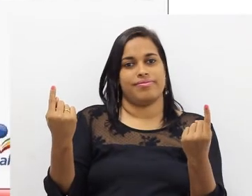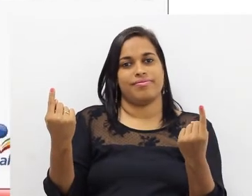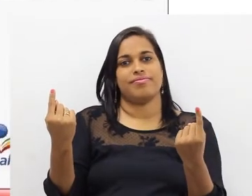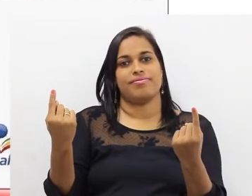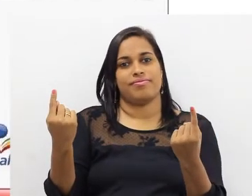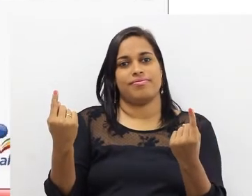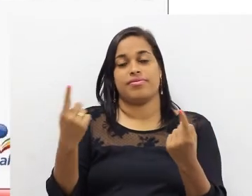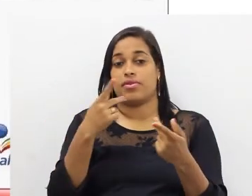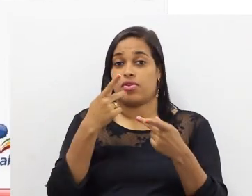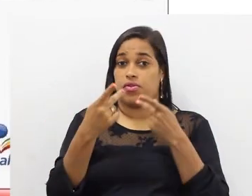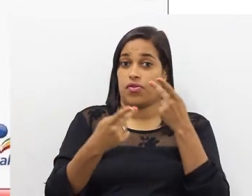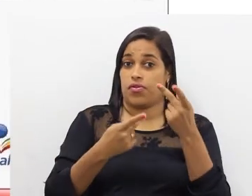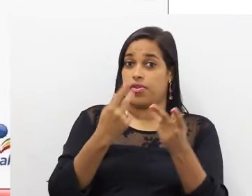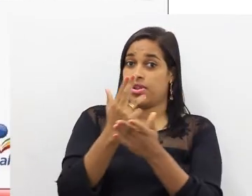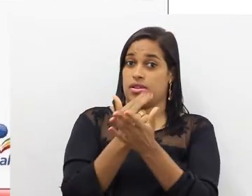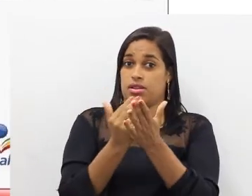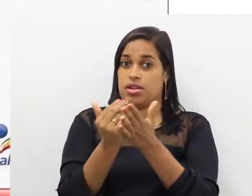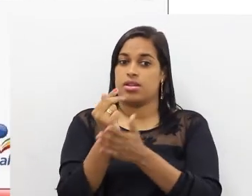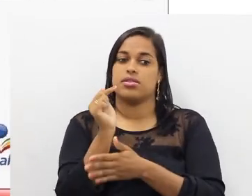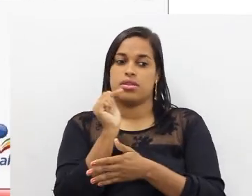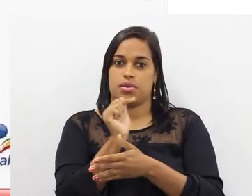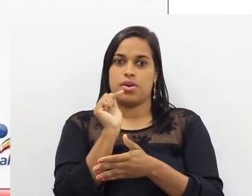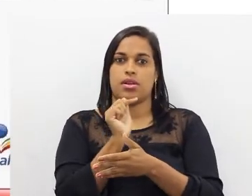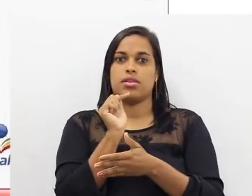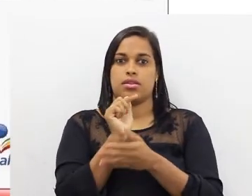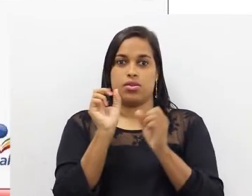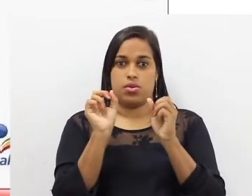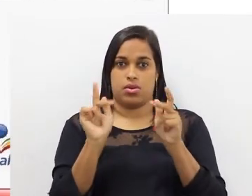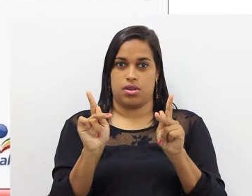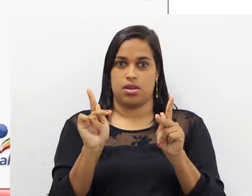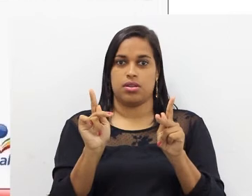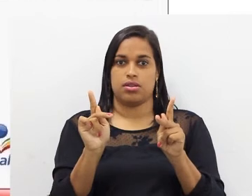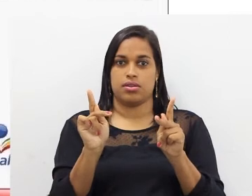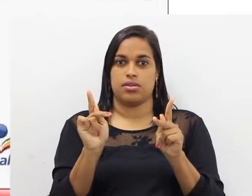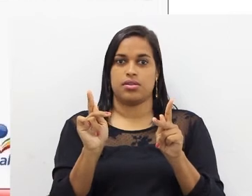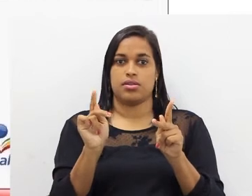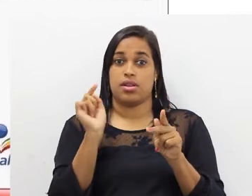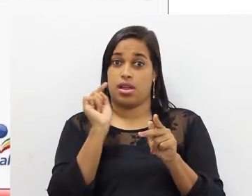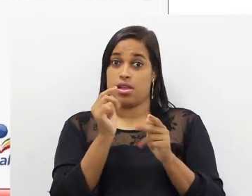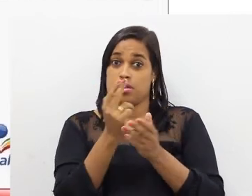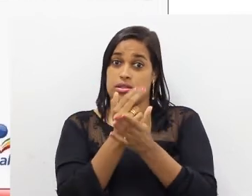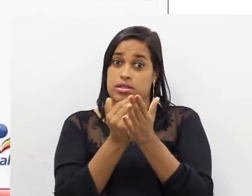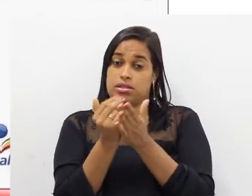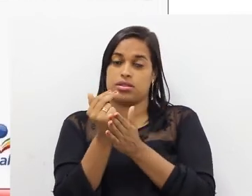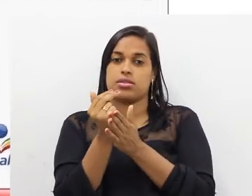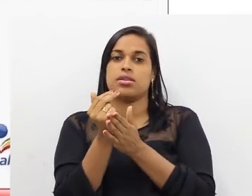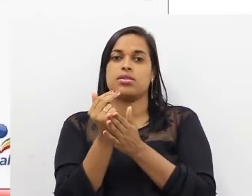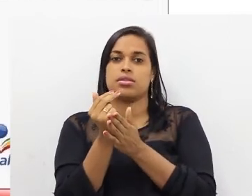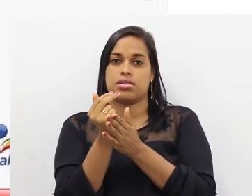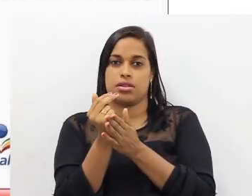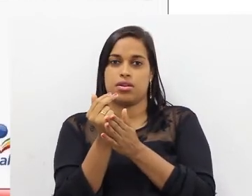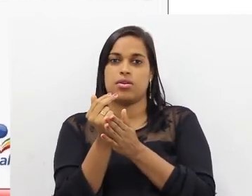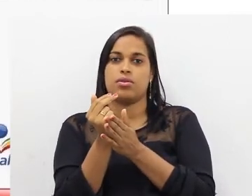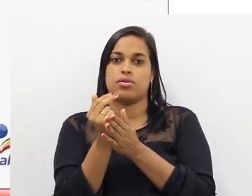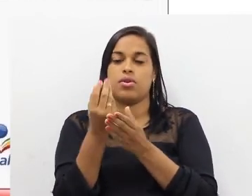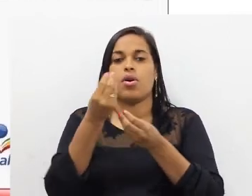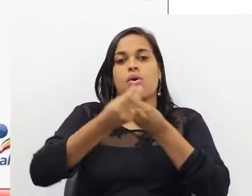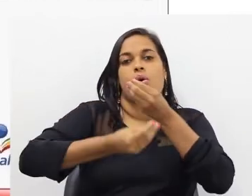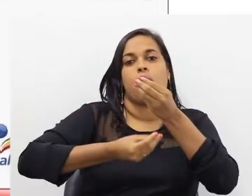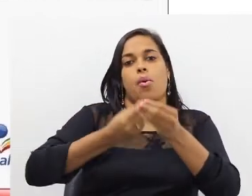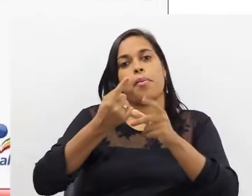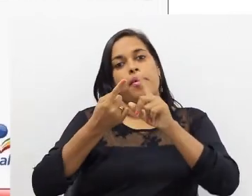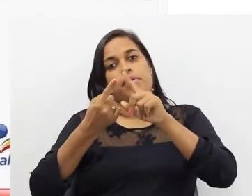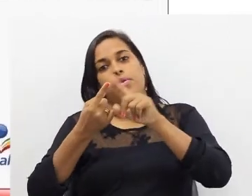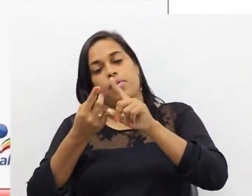como fala essa figura aí, tá? Então, o anel que a gente fala ali é um anel lógico. Então, o dado sai da máquina 1 para 2, da 2 para